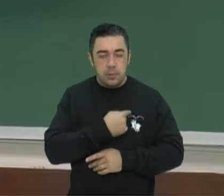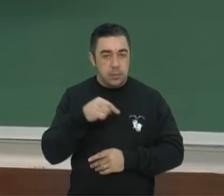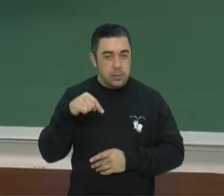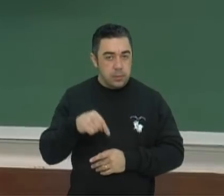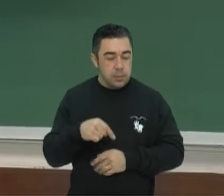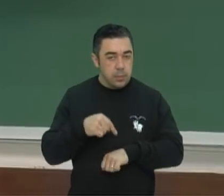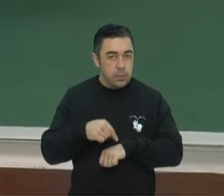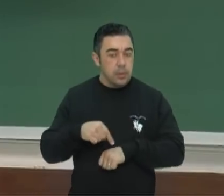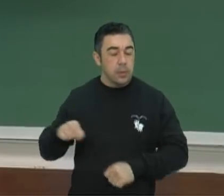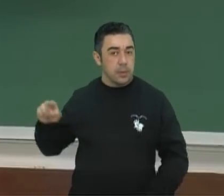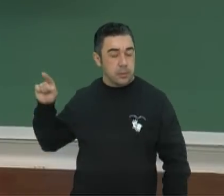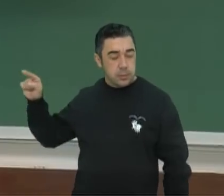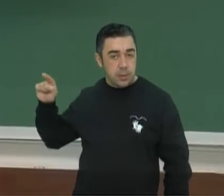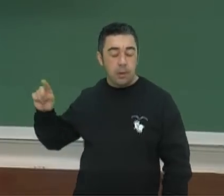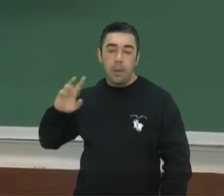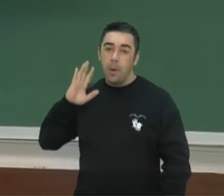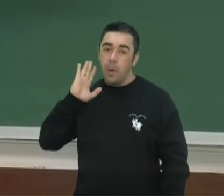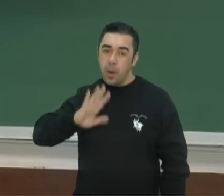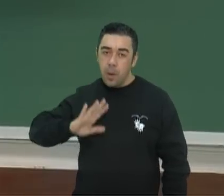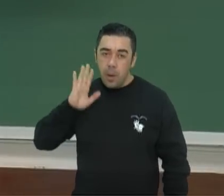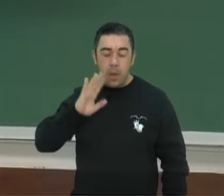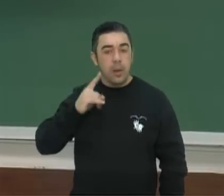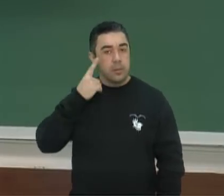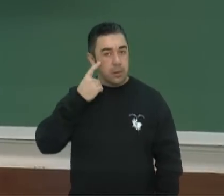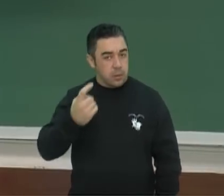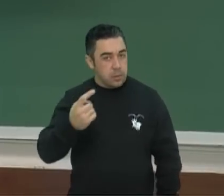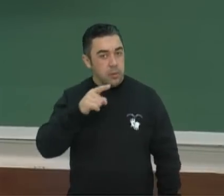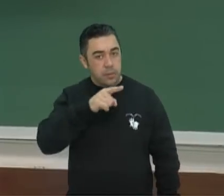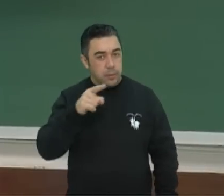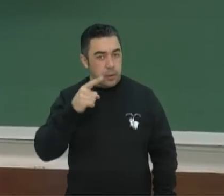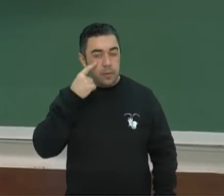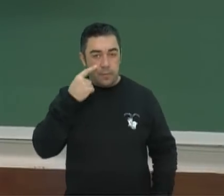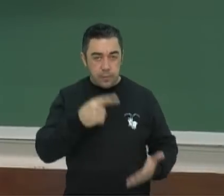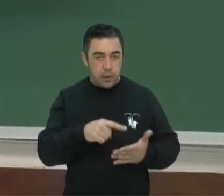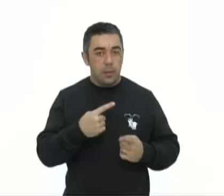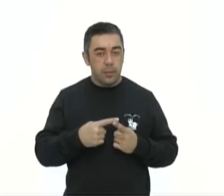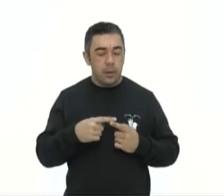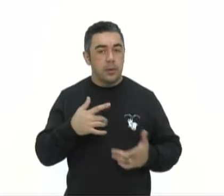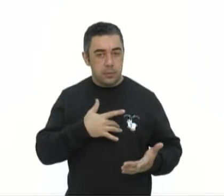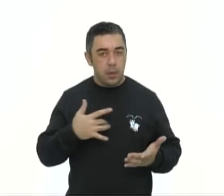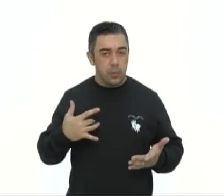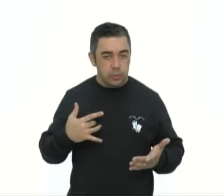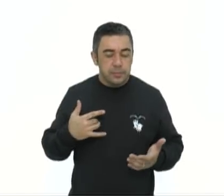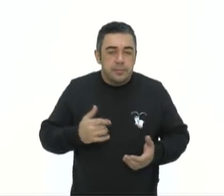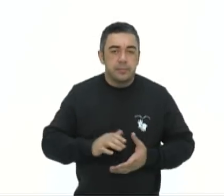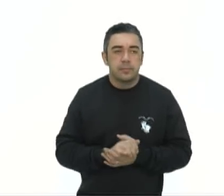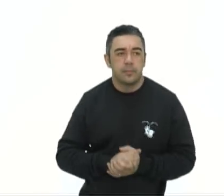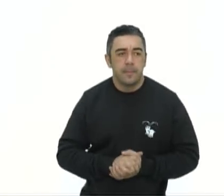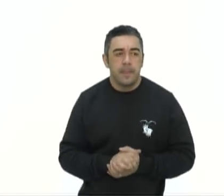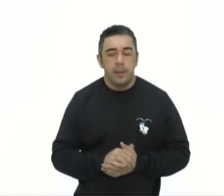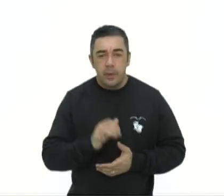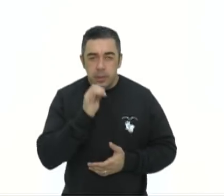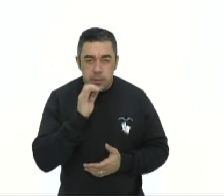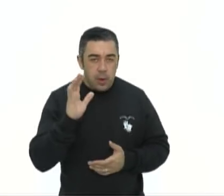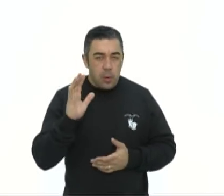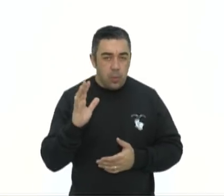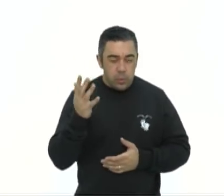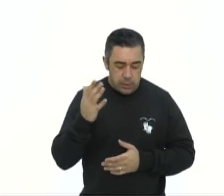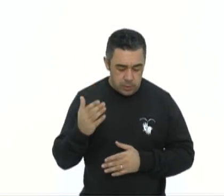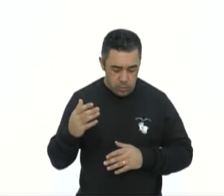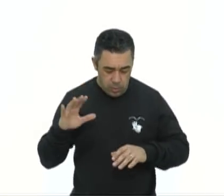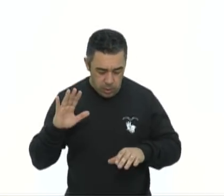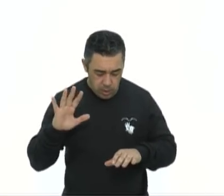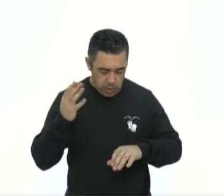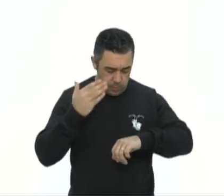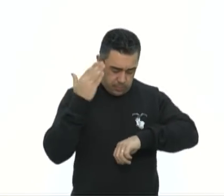reportagem traz bastante coisas, assim, é bem interessante você ver, né? Até por questão de saúde. Para consertar o estrago, reconstituindo a região do